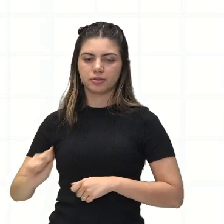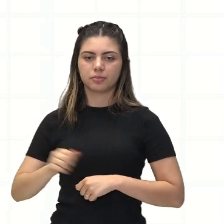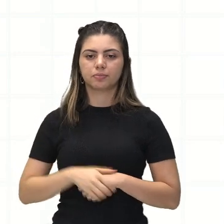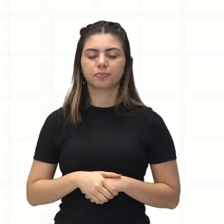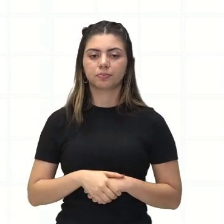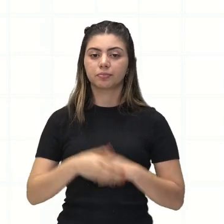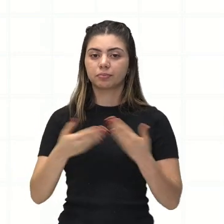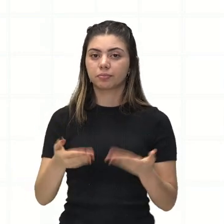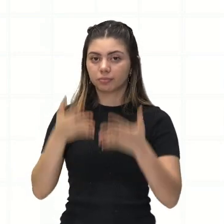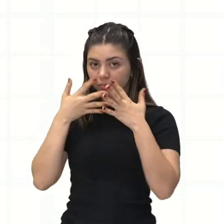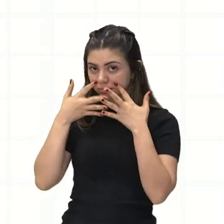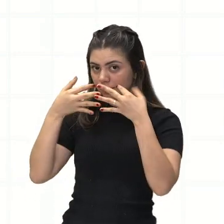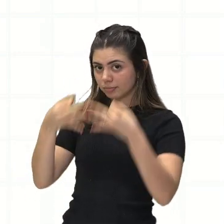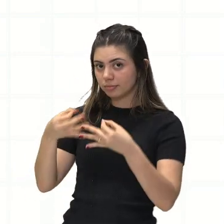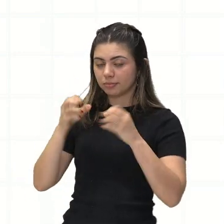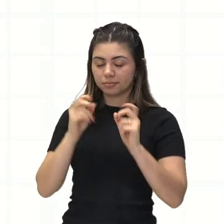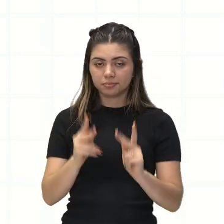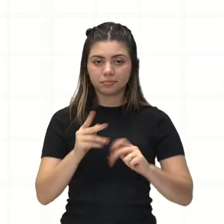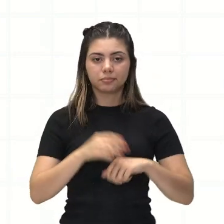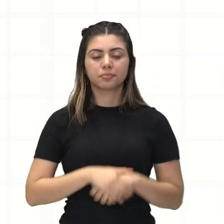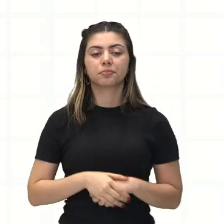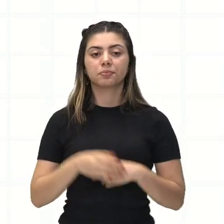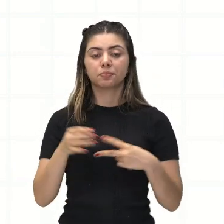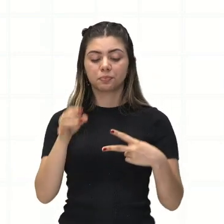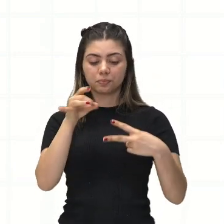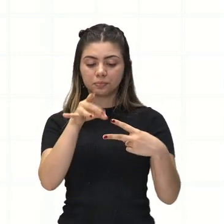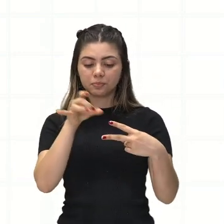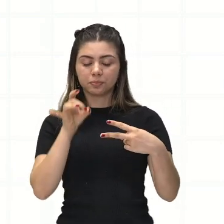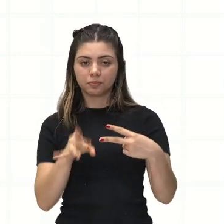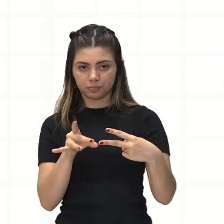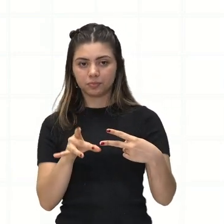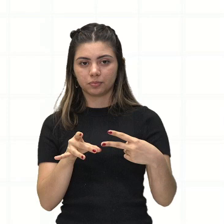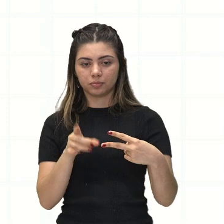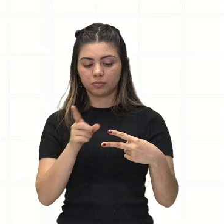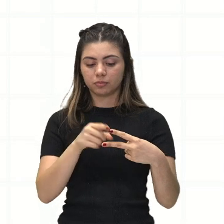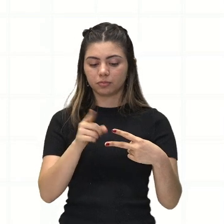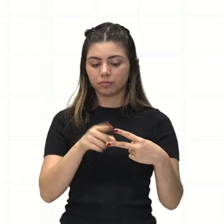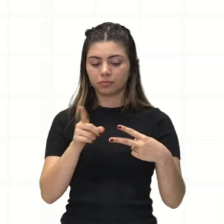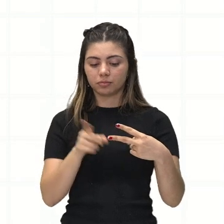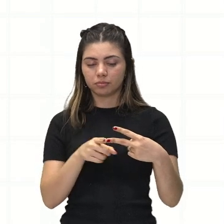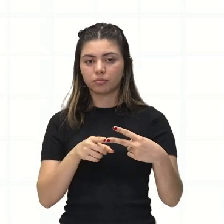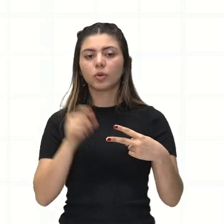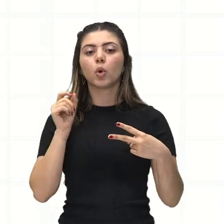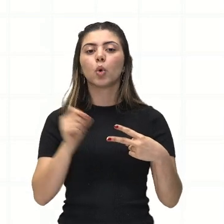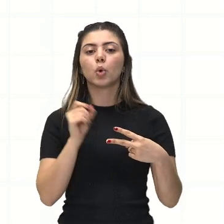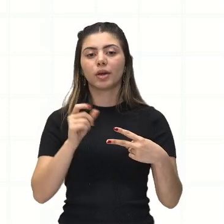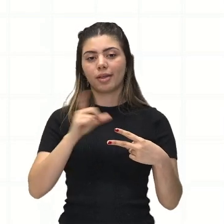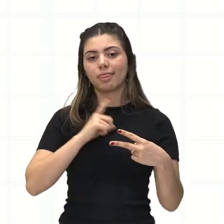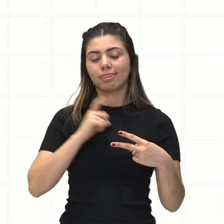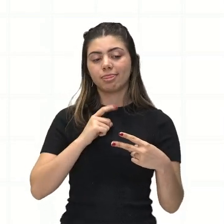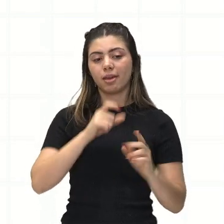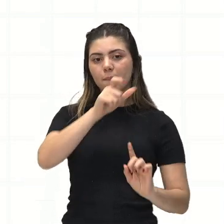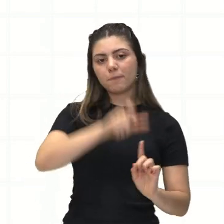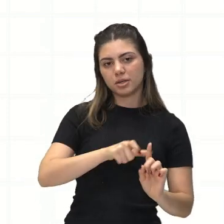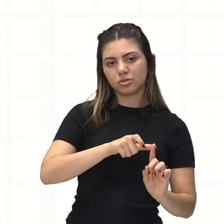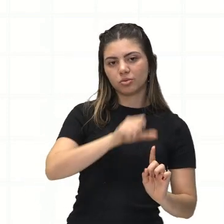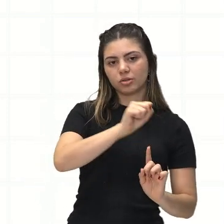Então, muita atenção a isso. Nos dois casos, tanto na voz ativa quanto passiva, eu tenho um sujeito.